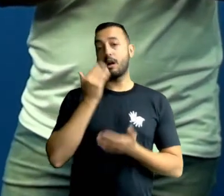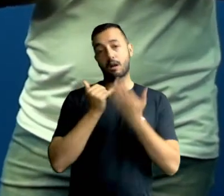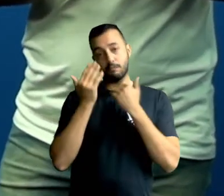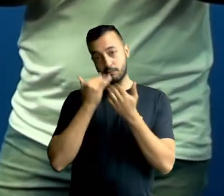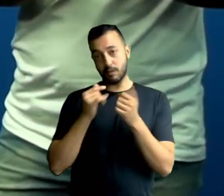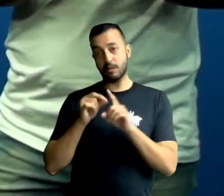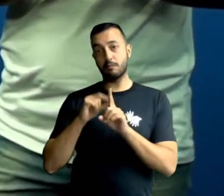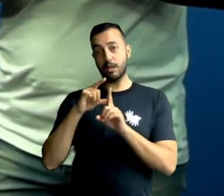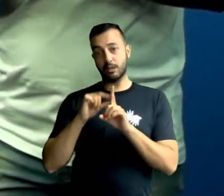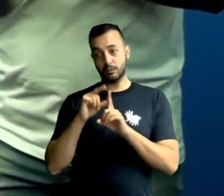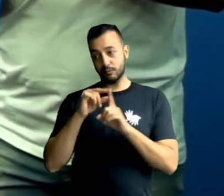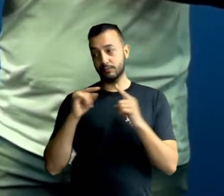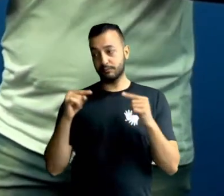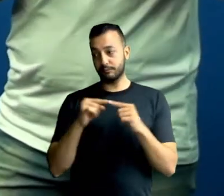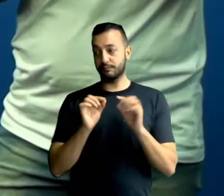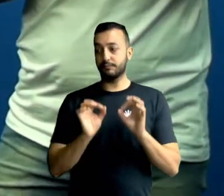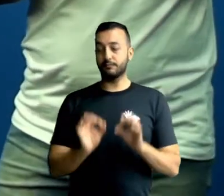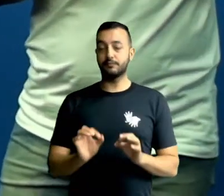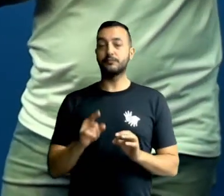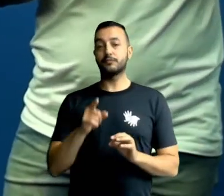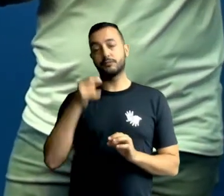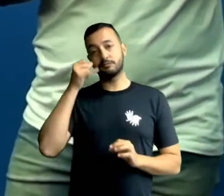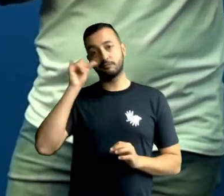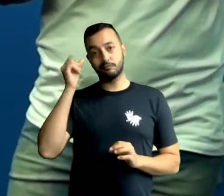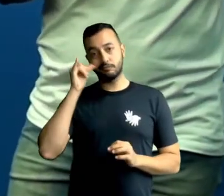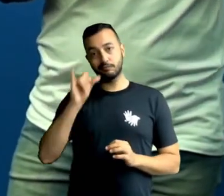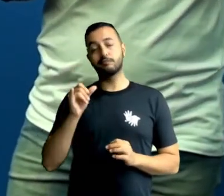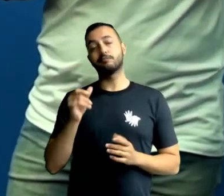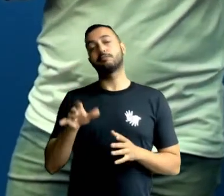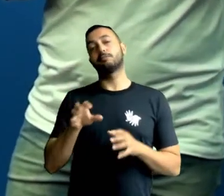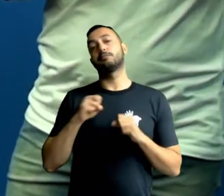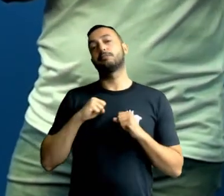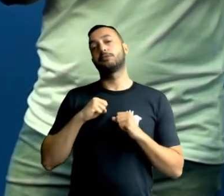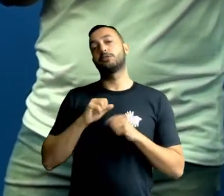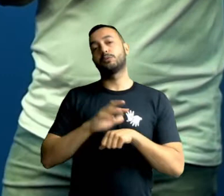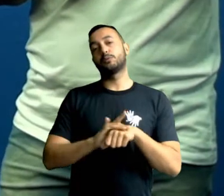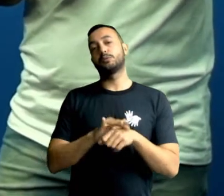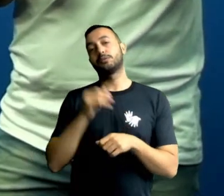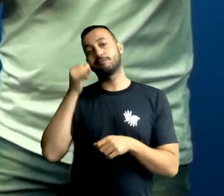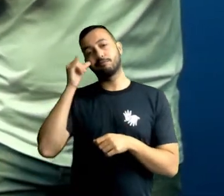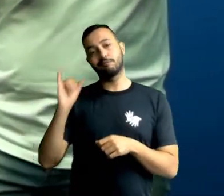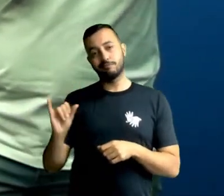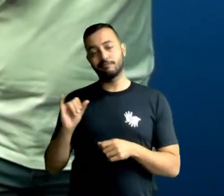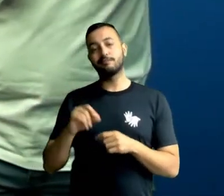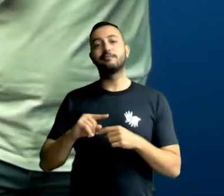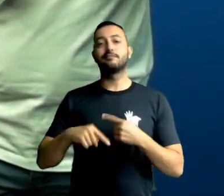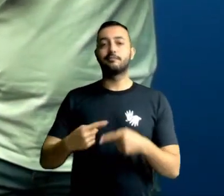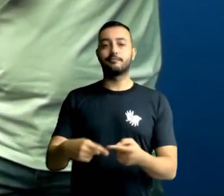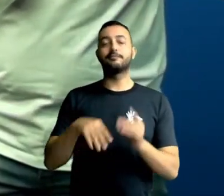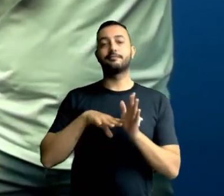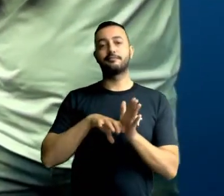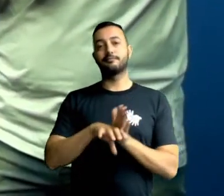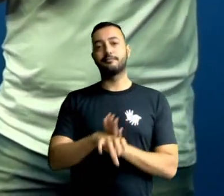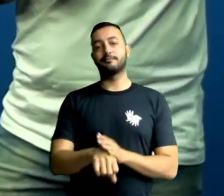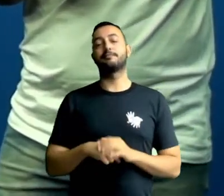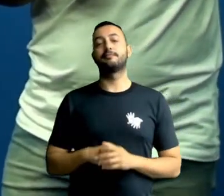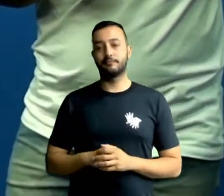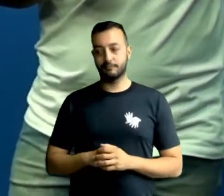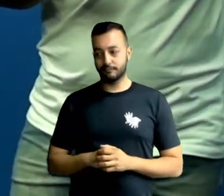armazenados na temperatura adequada, você se previne de adquirir certas doenças transmitidas por